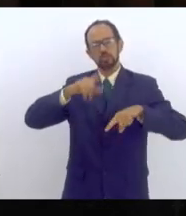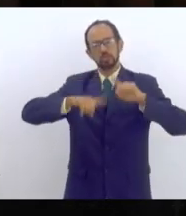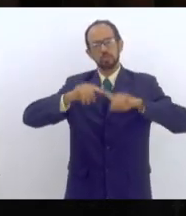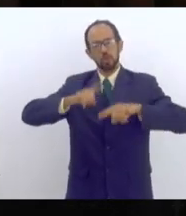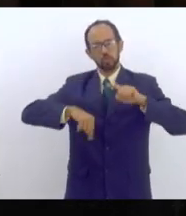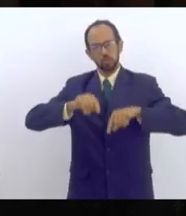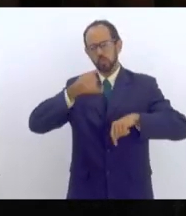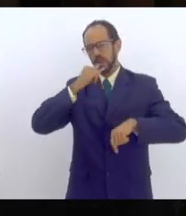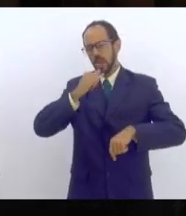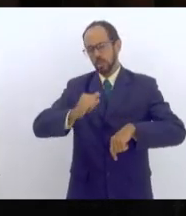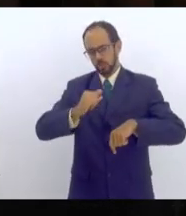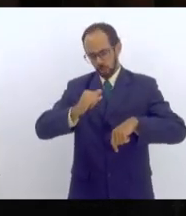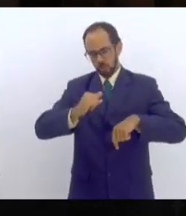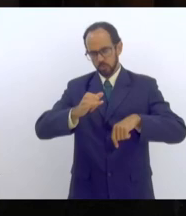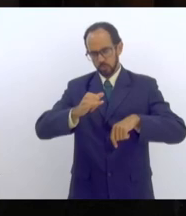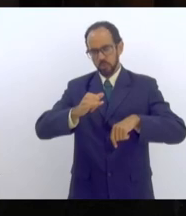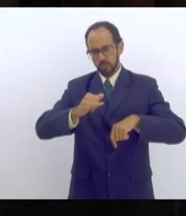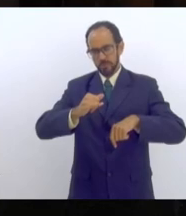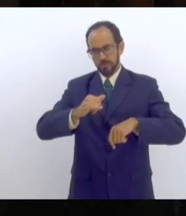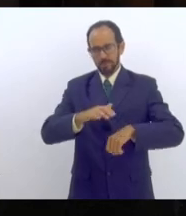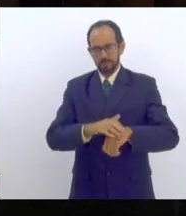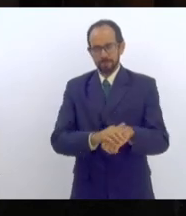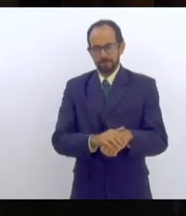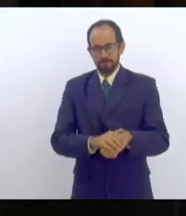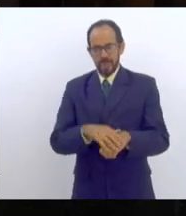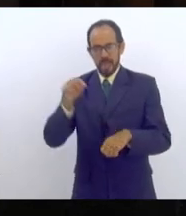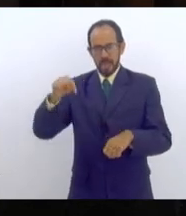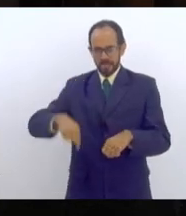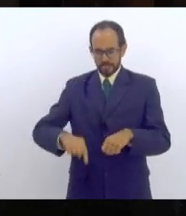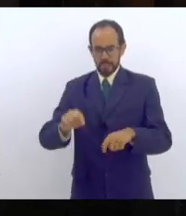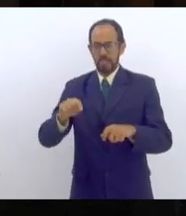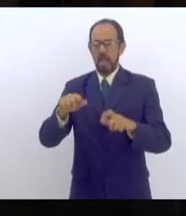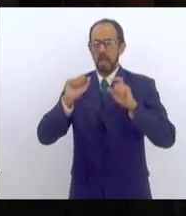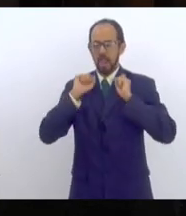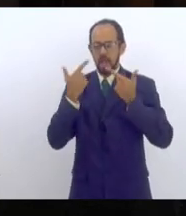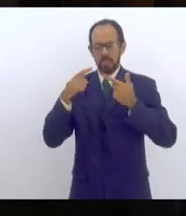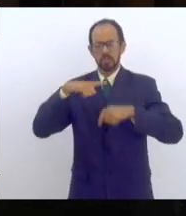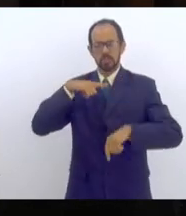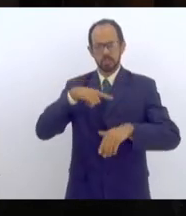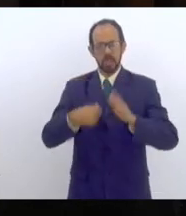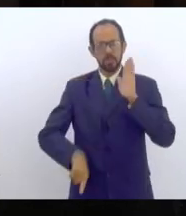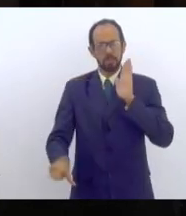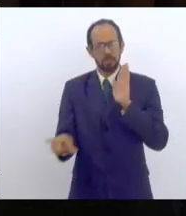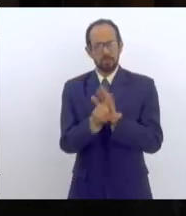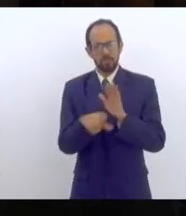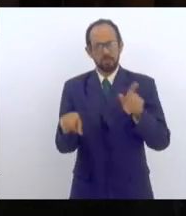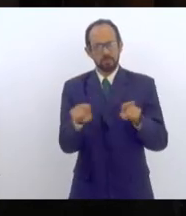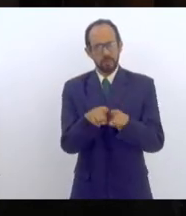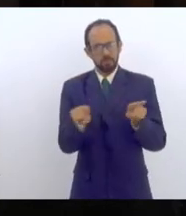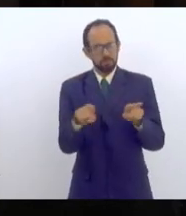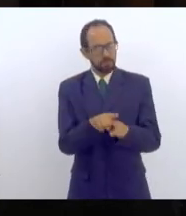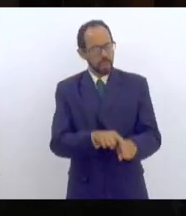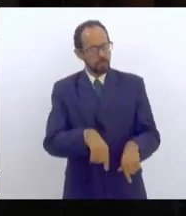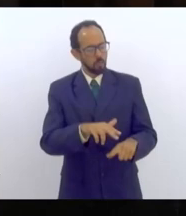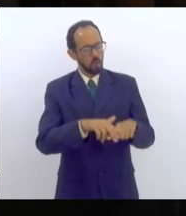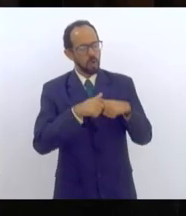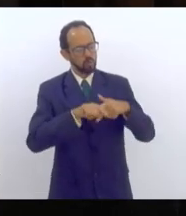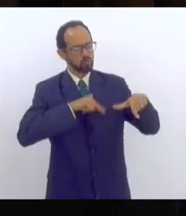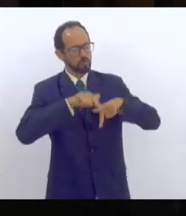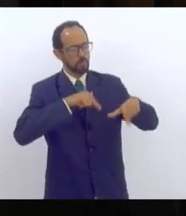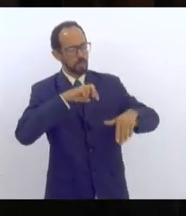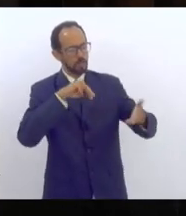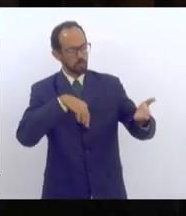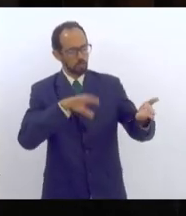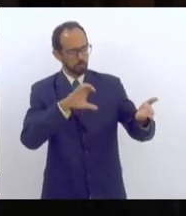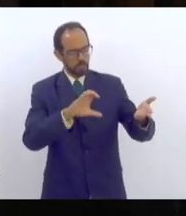componentes. Aliás, essa casa tem uma legislação robusta, fruto do trabalho do deputado Carlos Mink e da Comissão de Meio